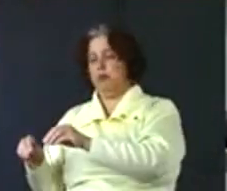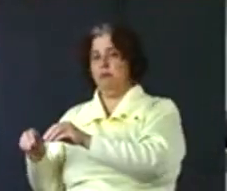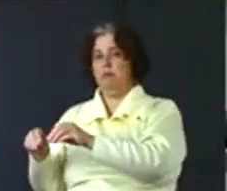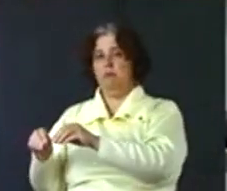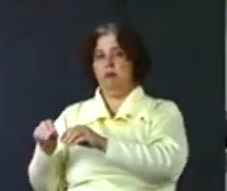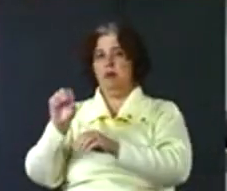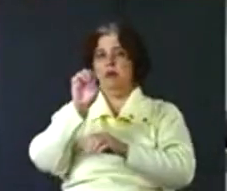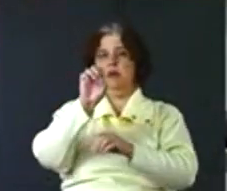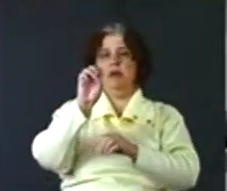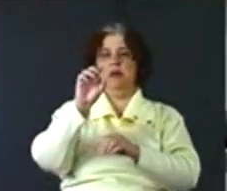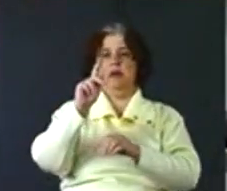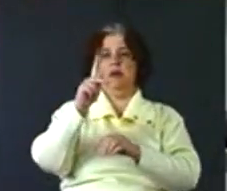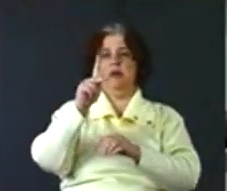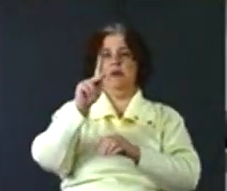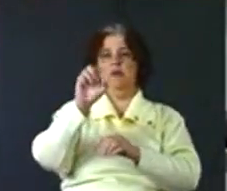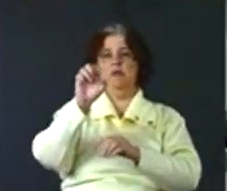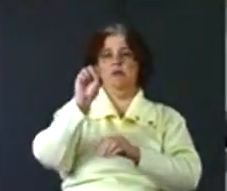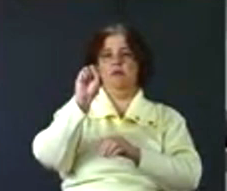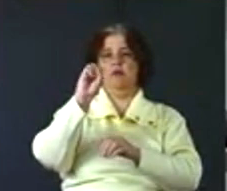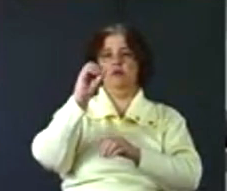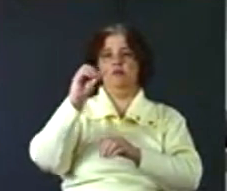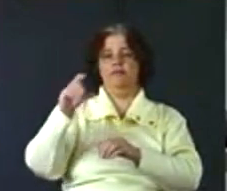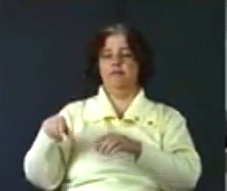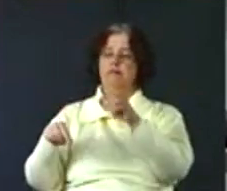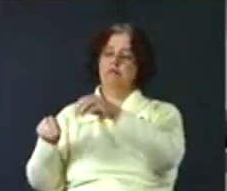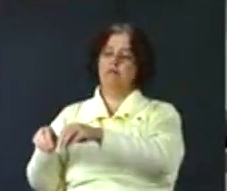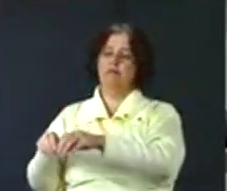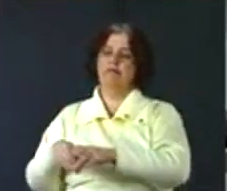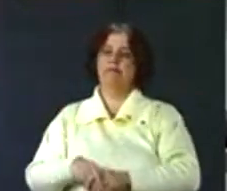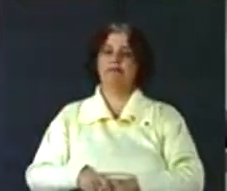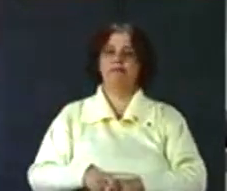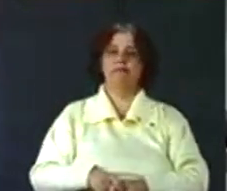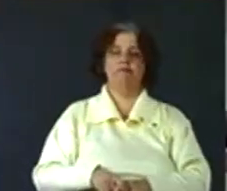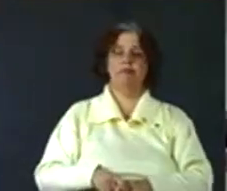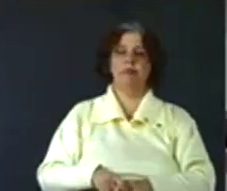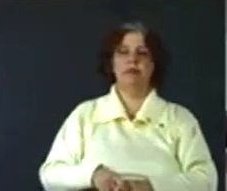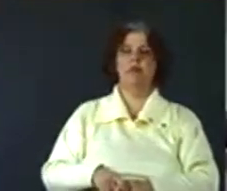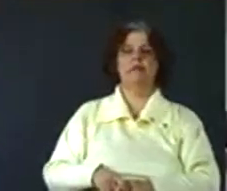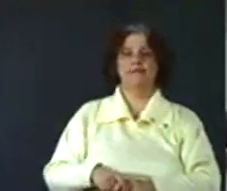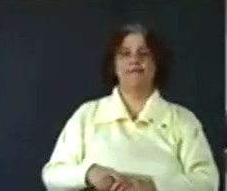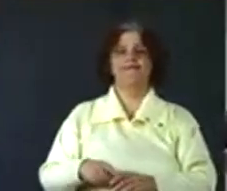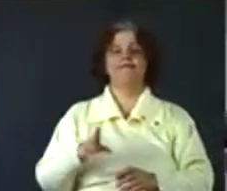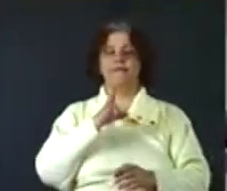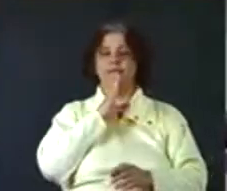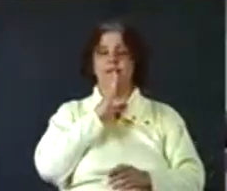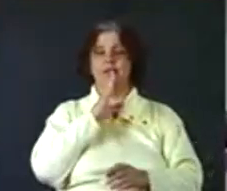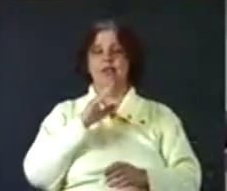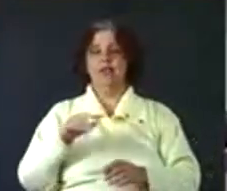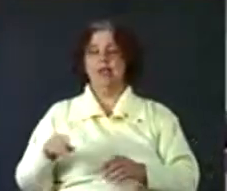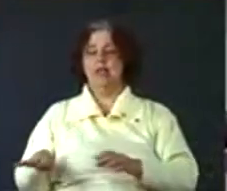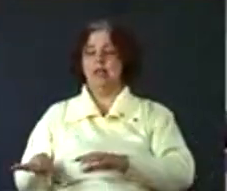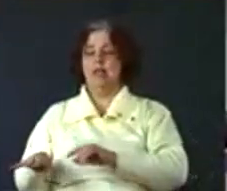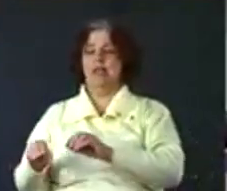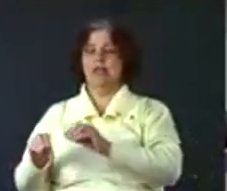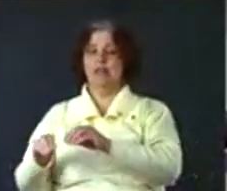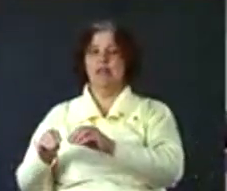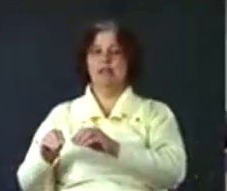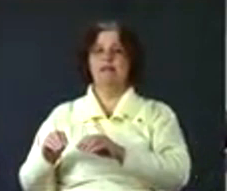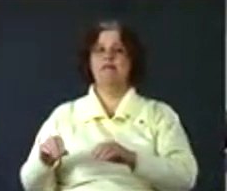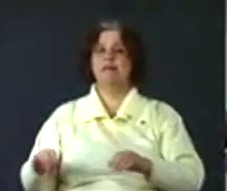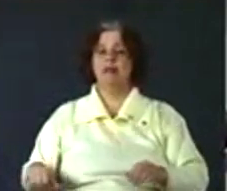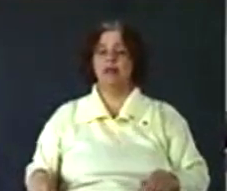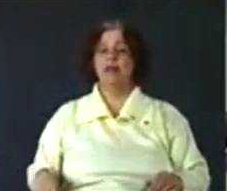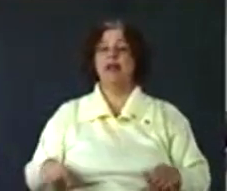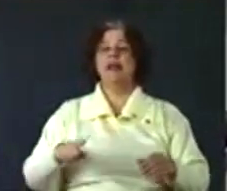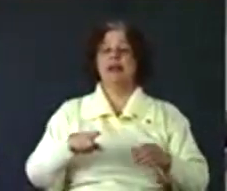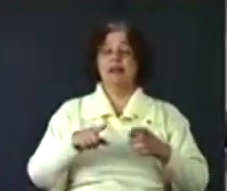essa tribulação. Às vezes nós estamos vendo por aí um falso ensino, um falso evangelho sendo pregado, que crente não sofre, que a igreja que